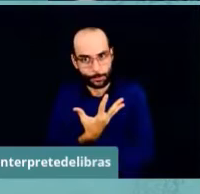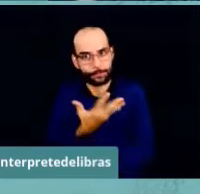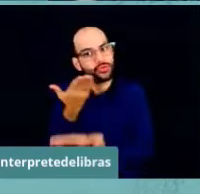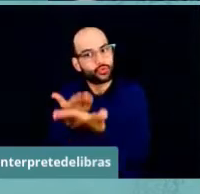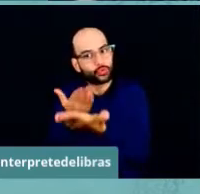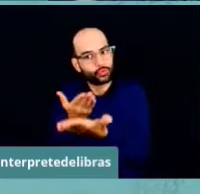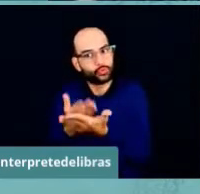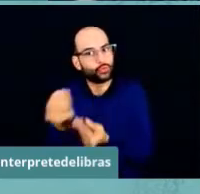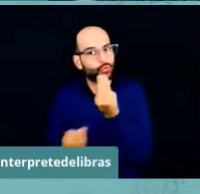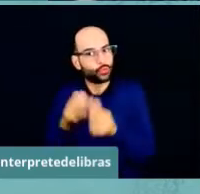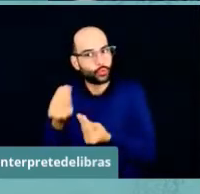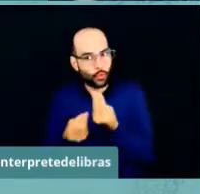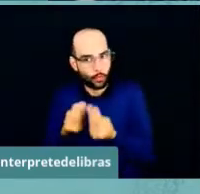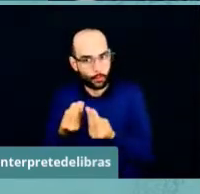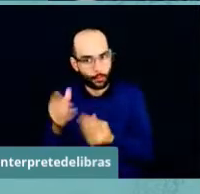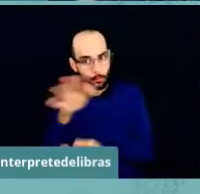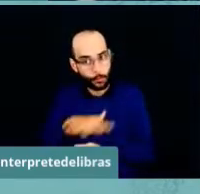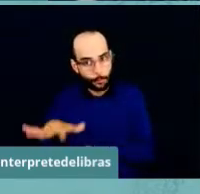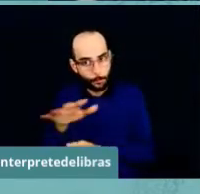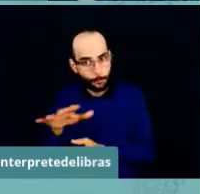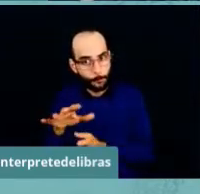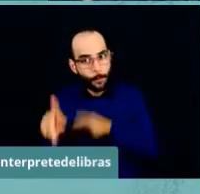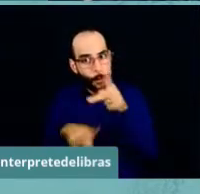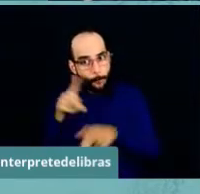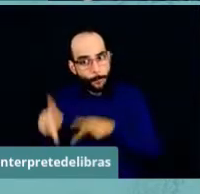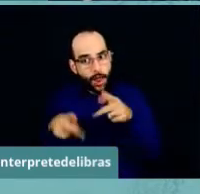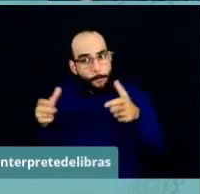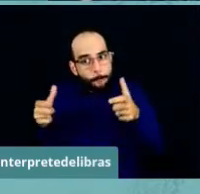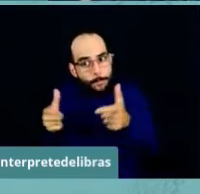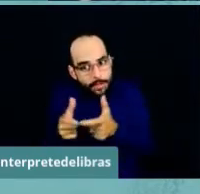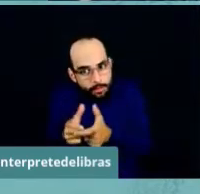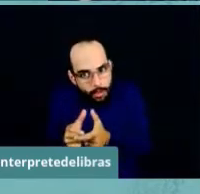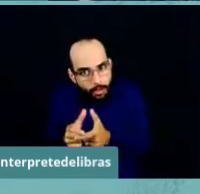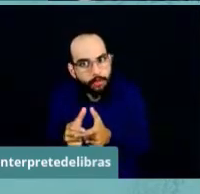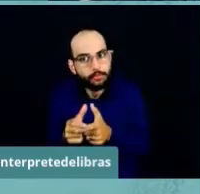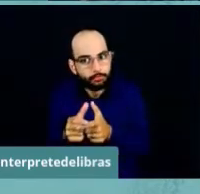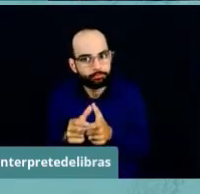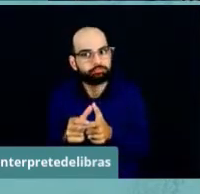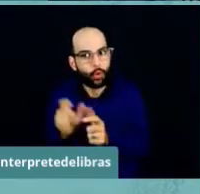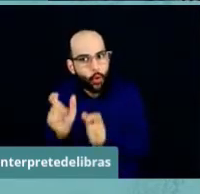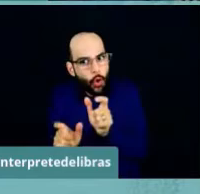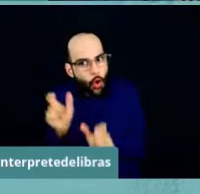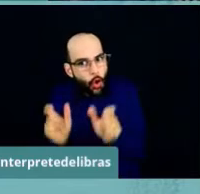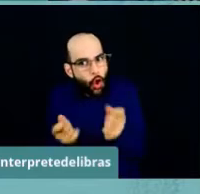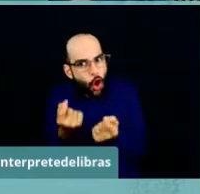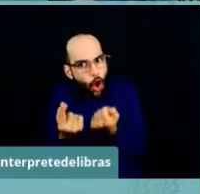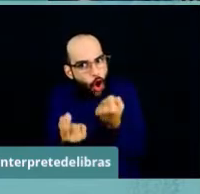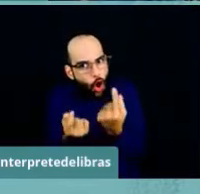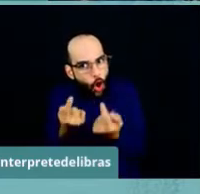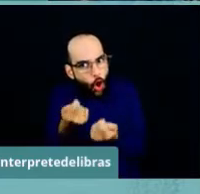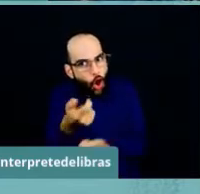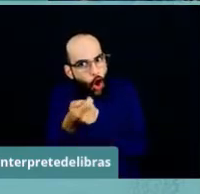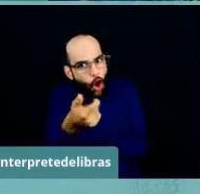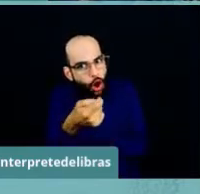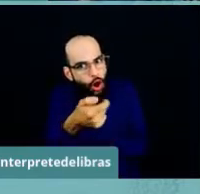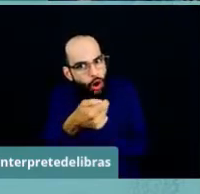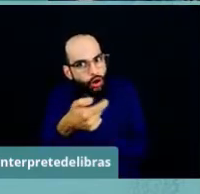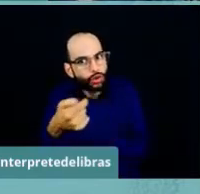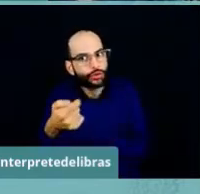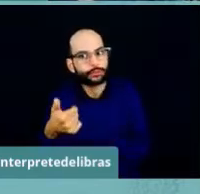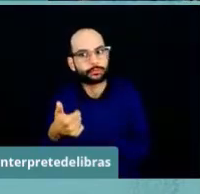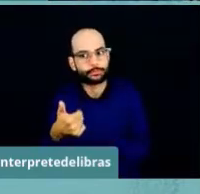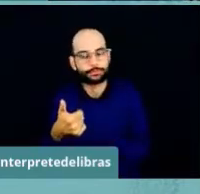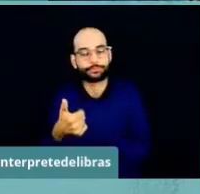em uma população pequena, onde a gente vai acompanhar essas pessoas com